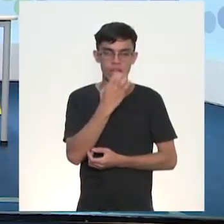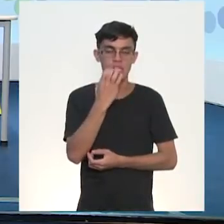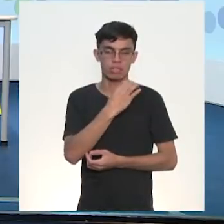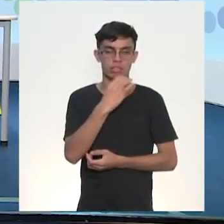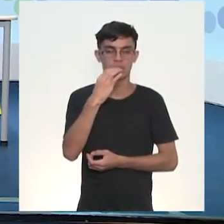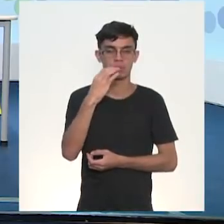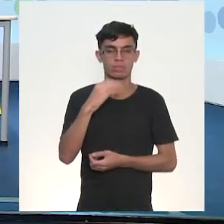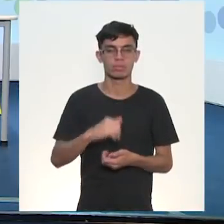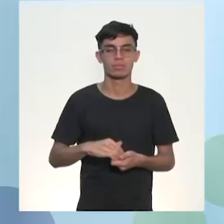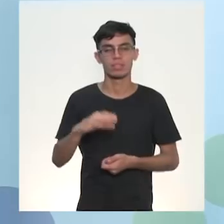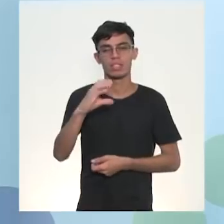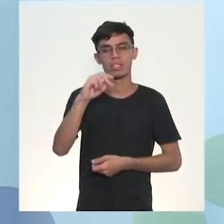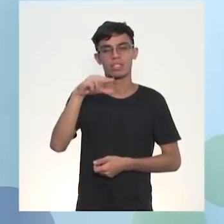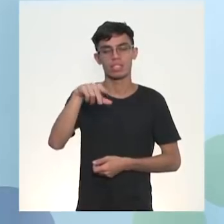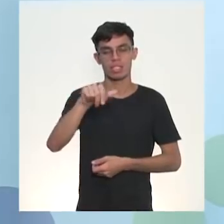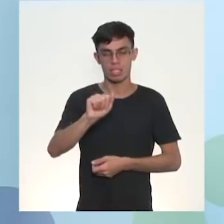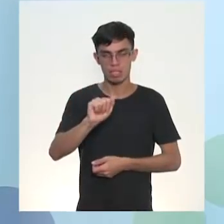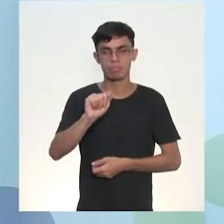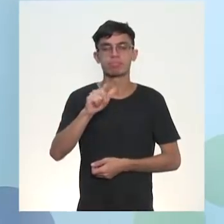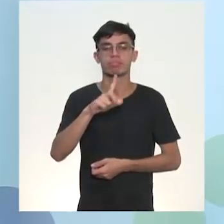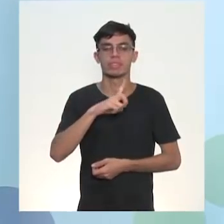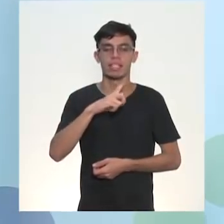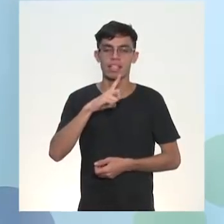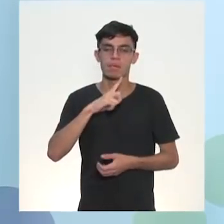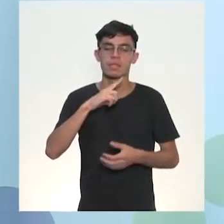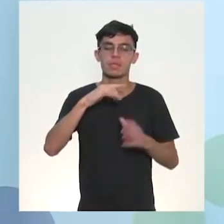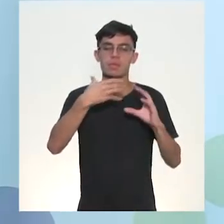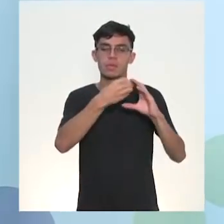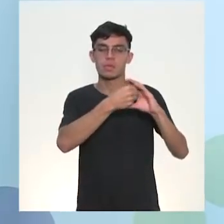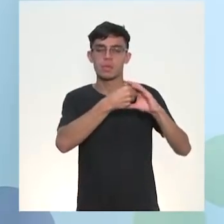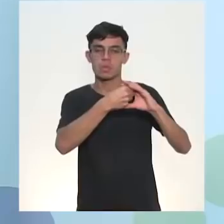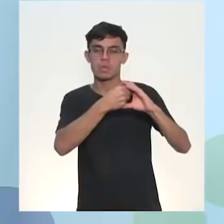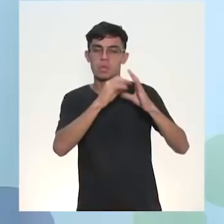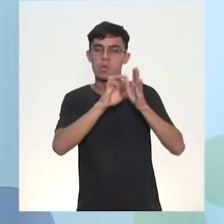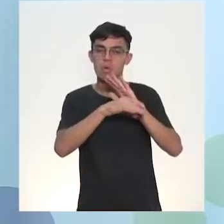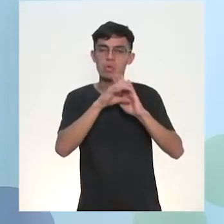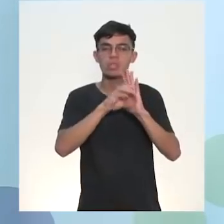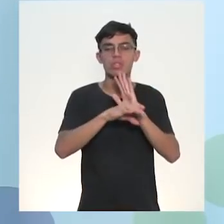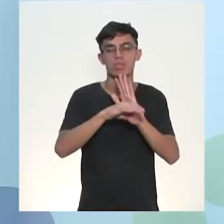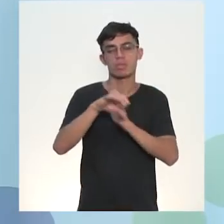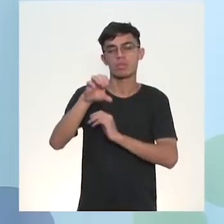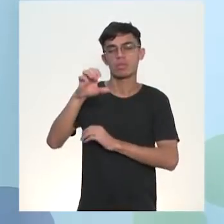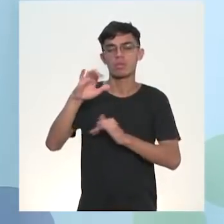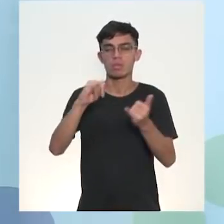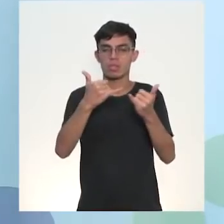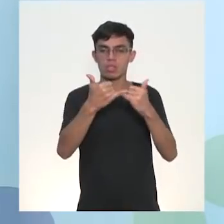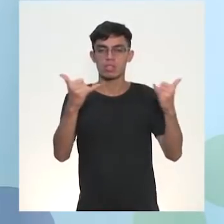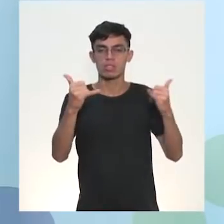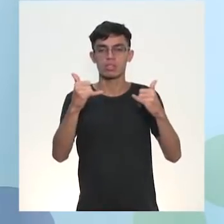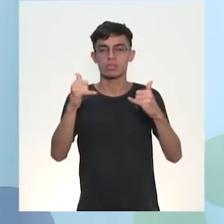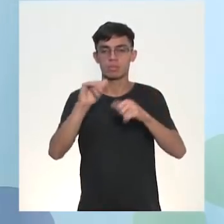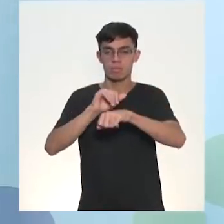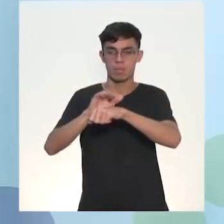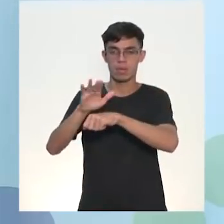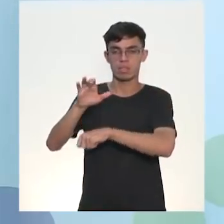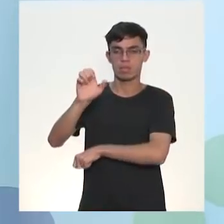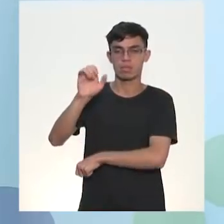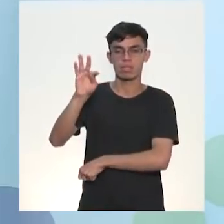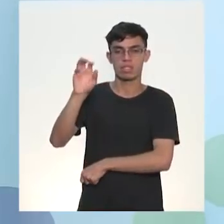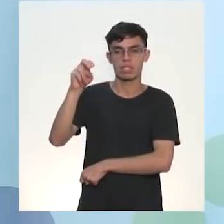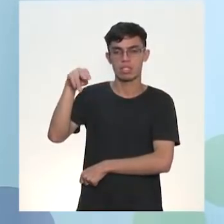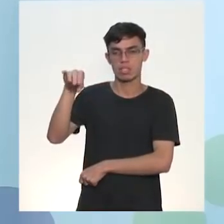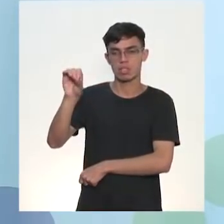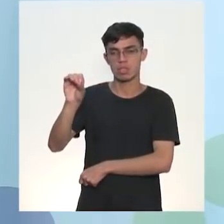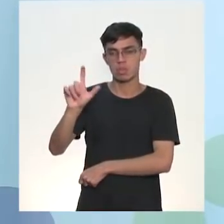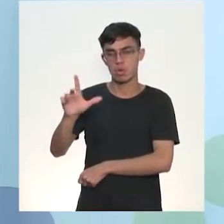analisar todo o conceito global, quem tem mais eficiência energética é o etanol, por causa da forma que ele é